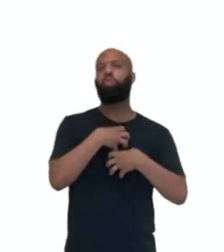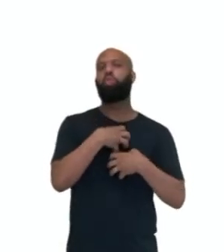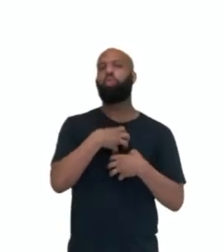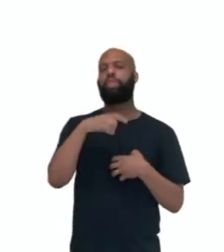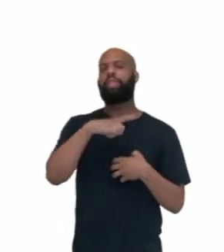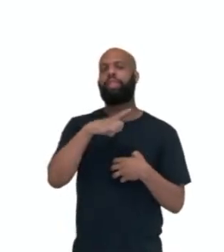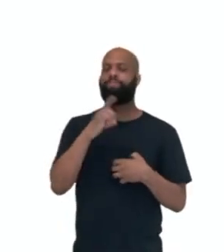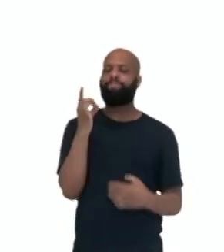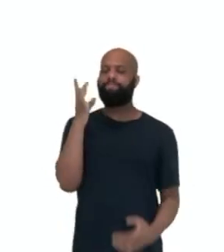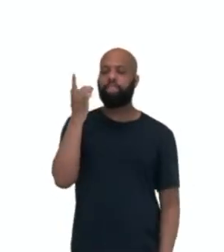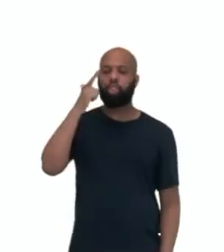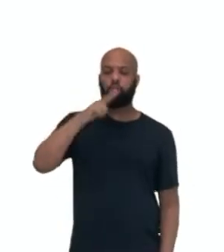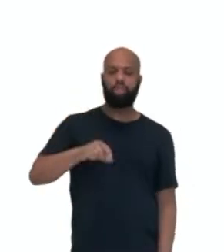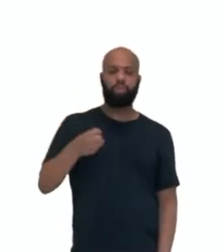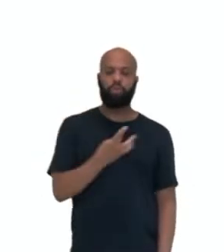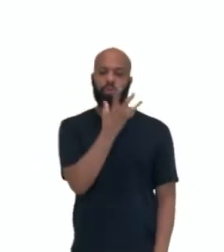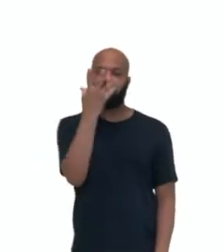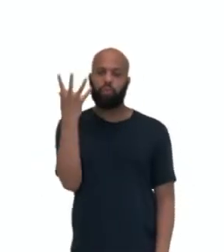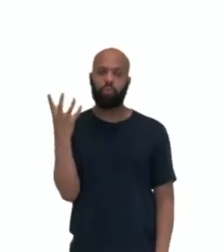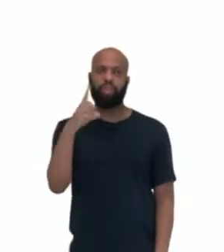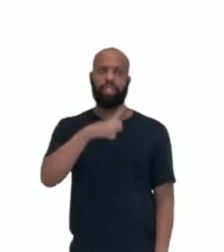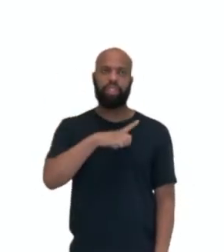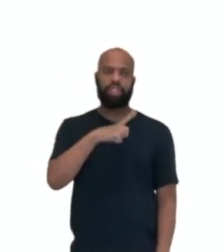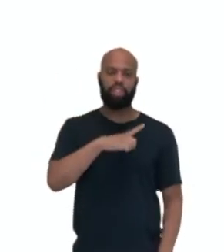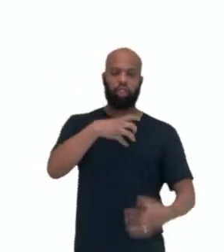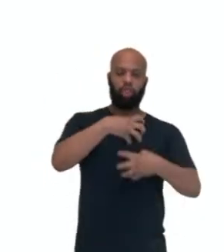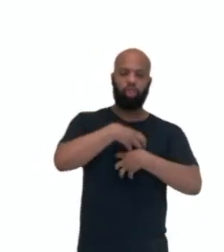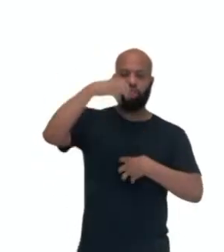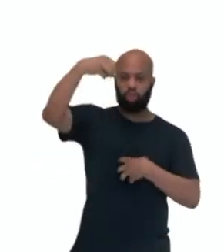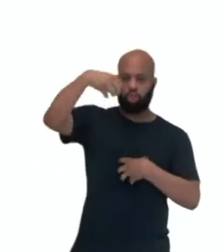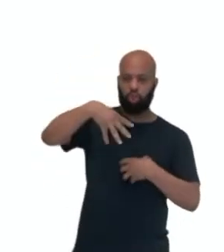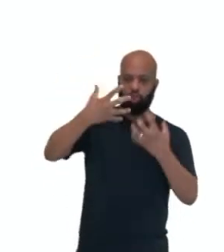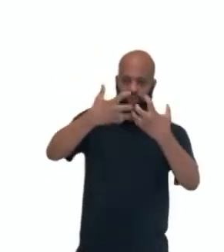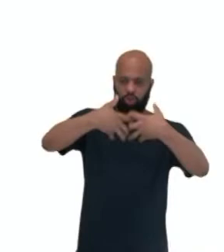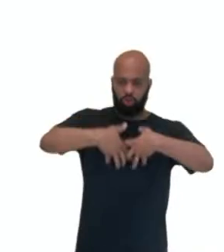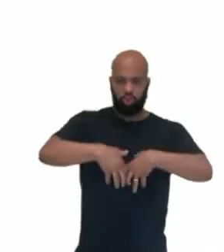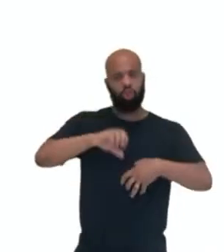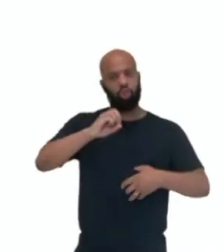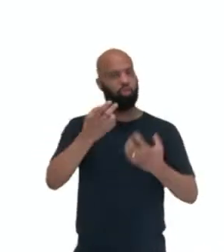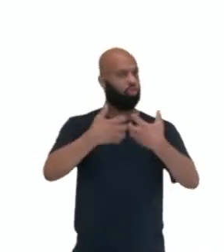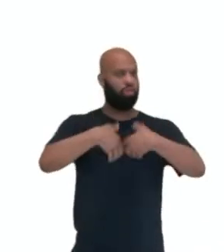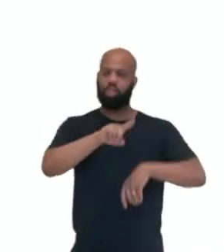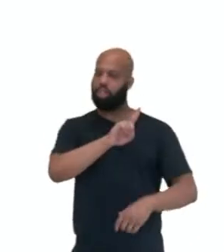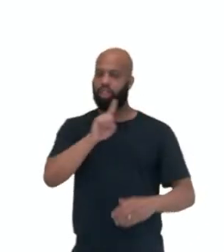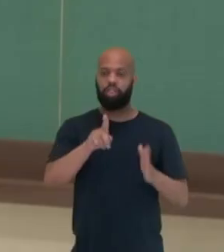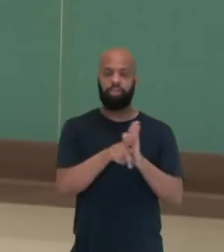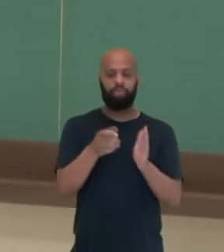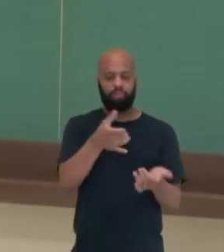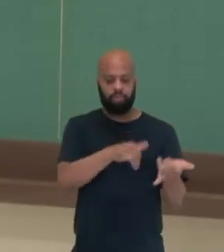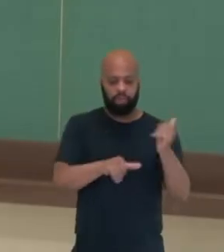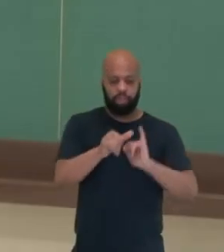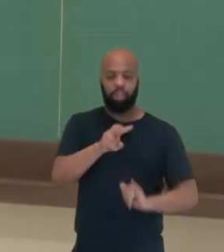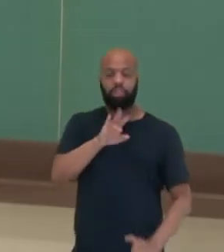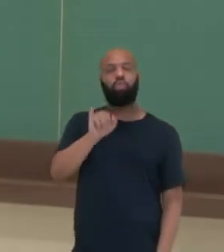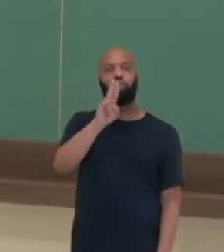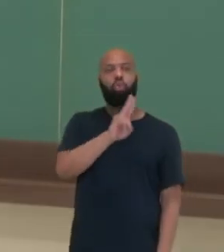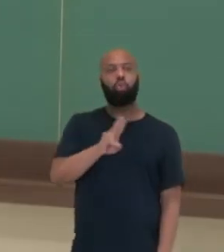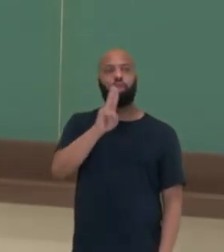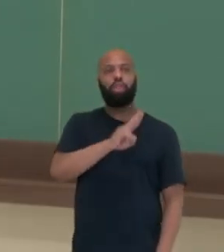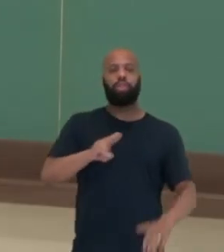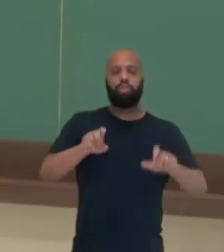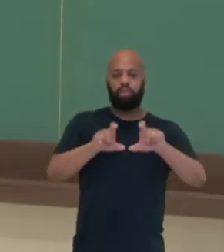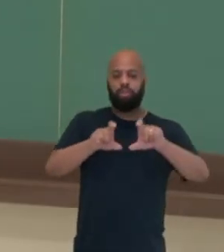de determinar a quantidade de isômeros opticamente ativo e inativo de uma substância é utilizar a expressão